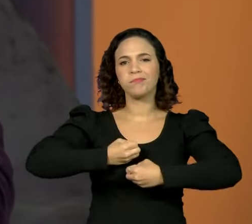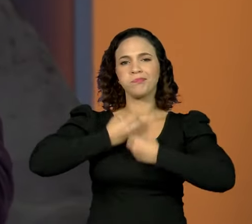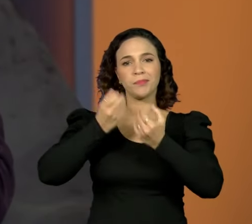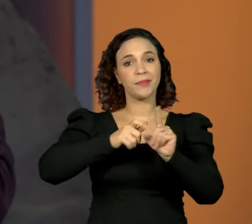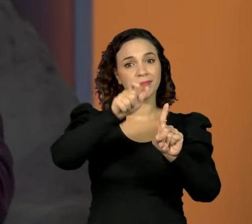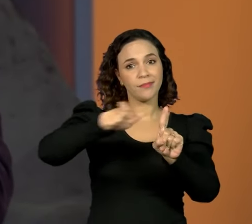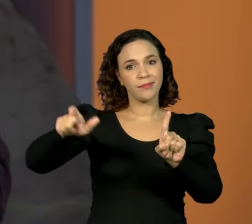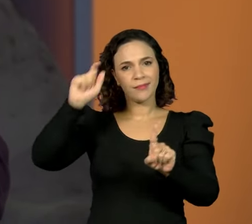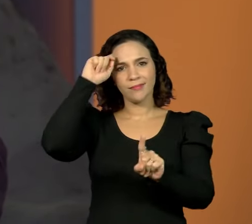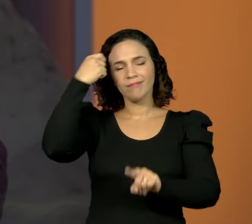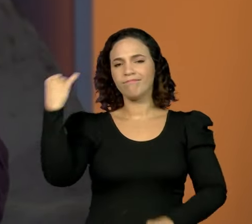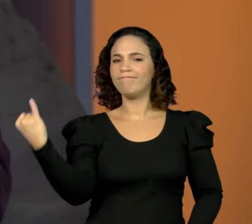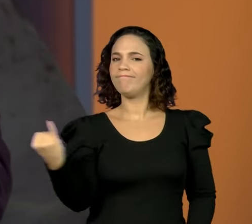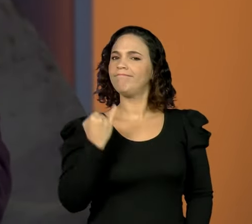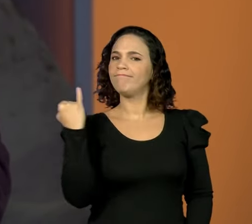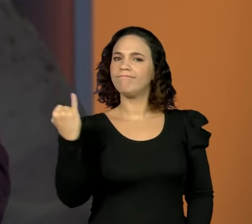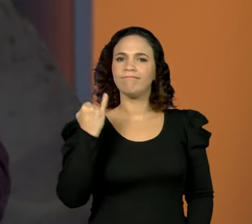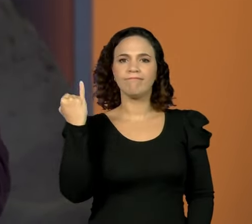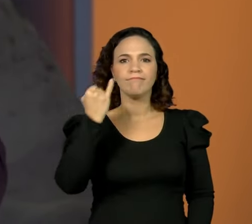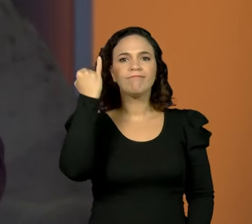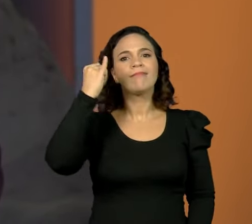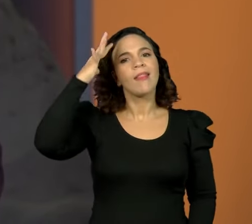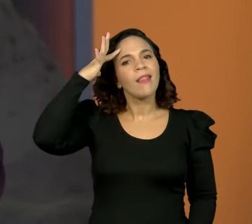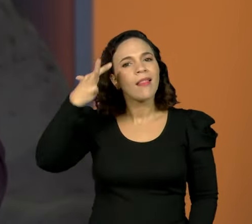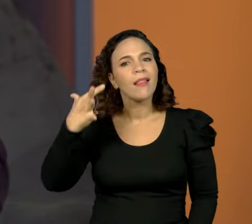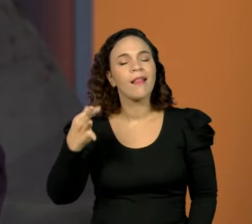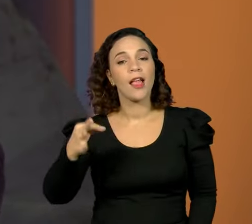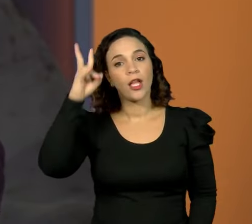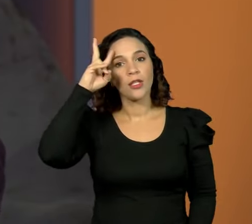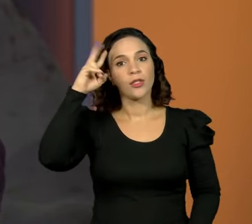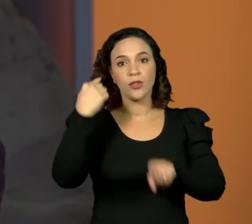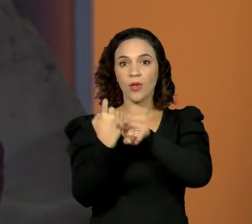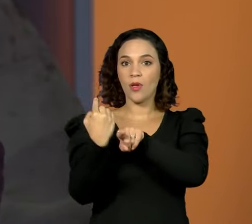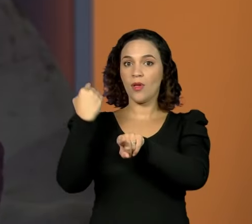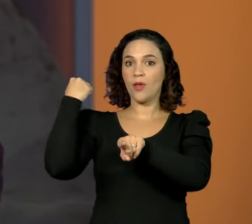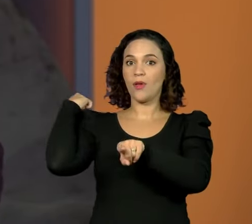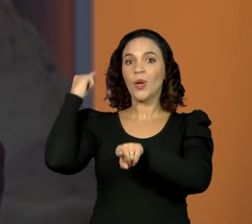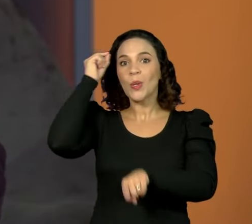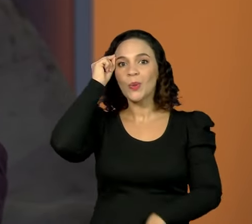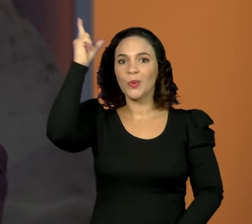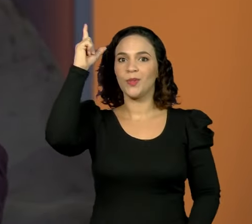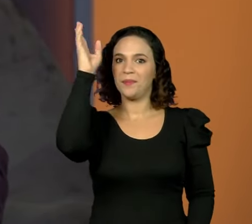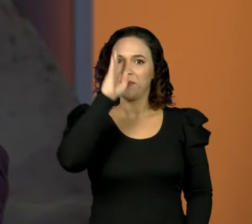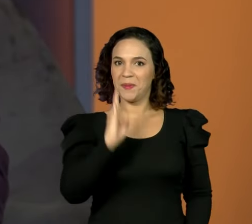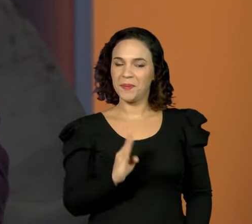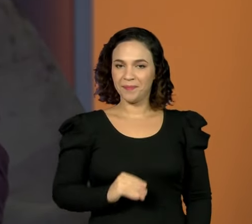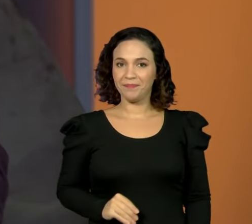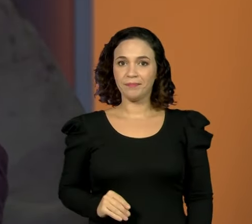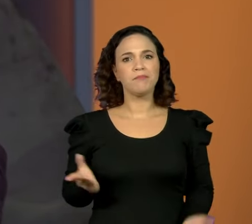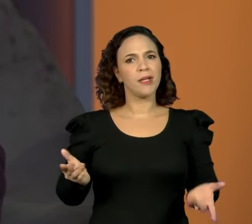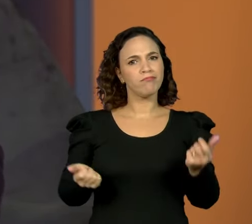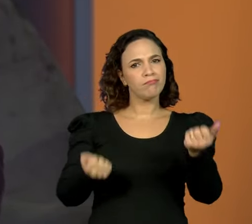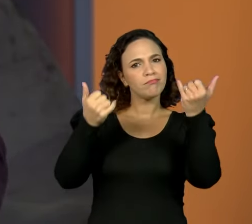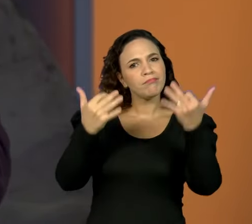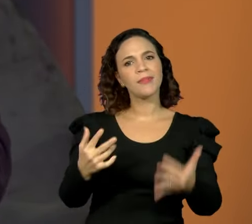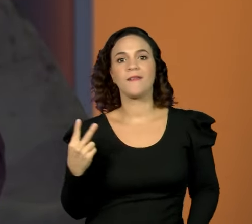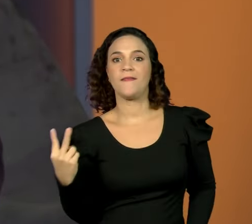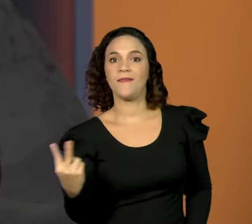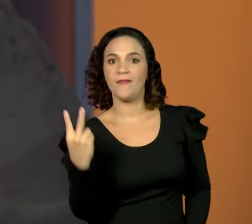negros são fundamentais para a compreensão da história da cultura brasileira. Para falarmos sobre a valorização